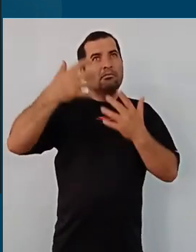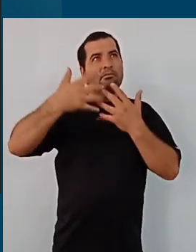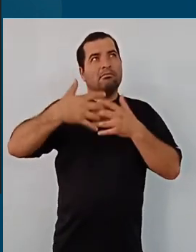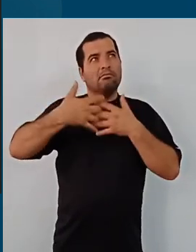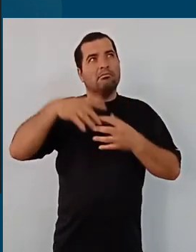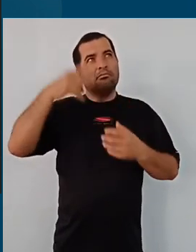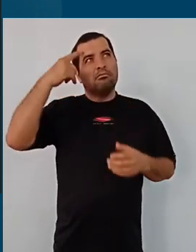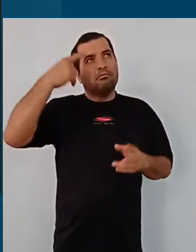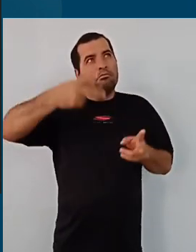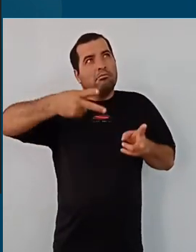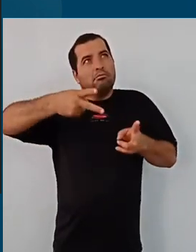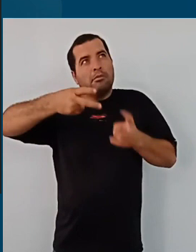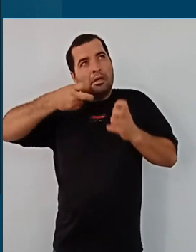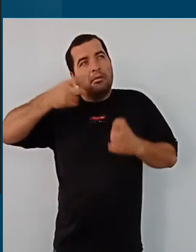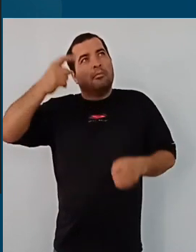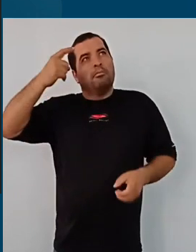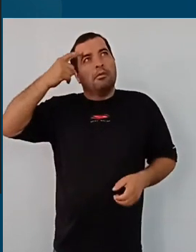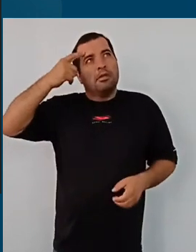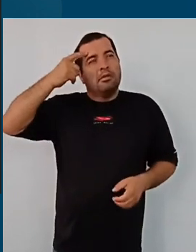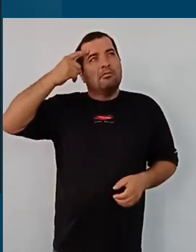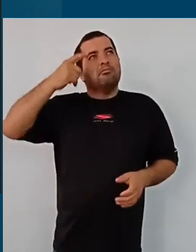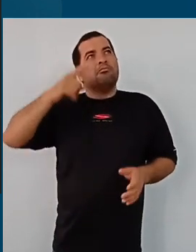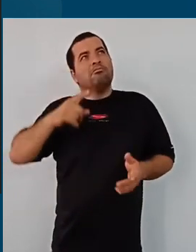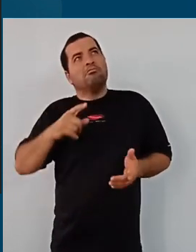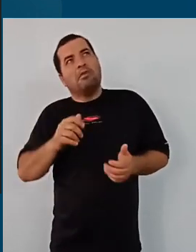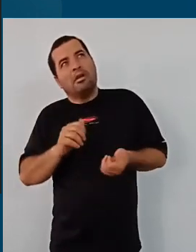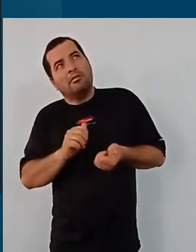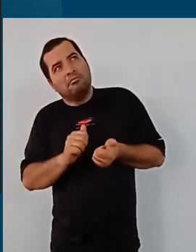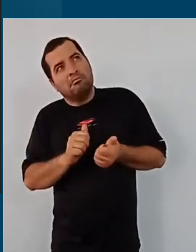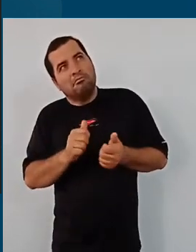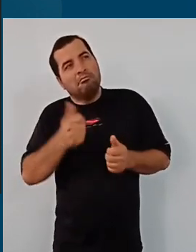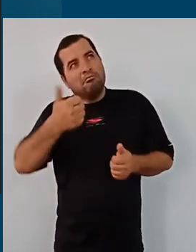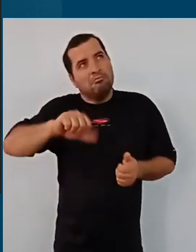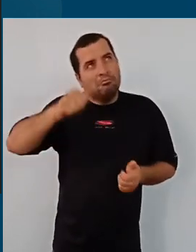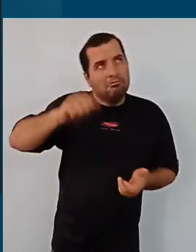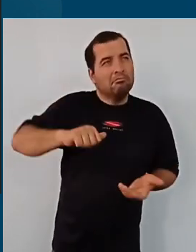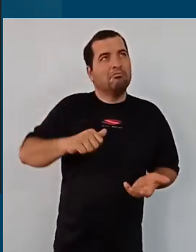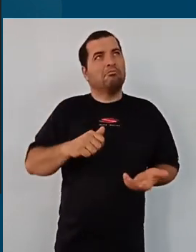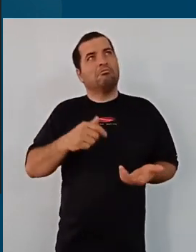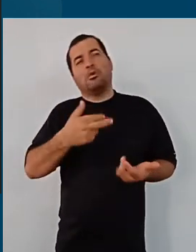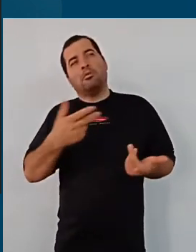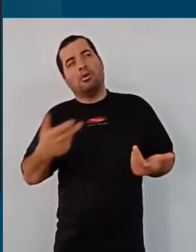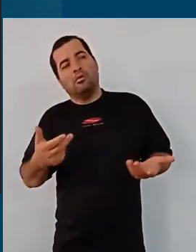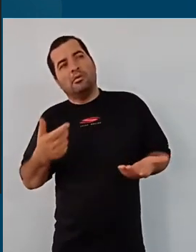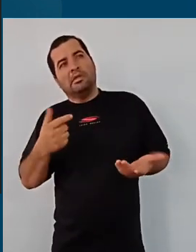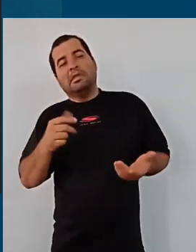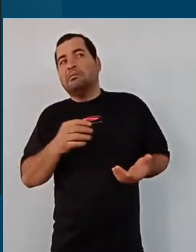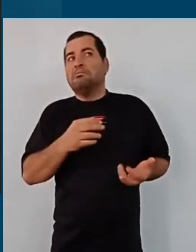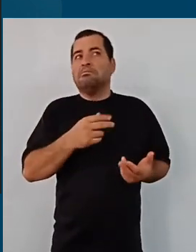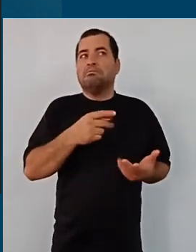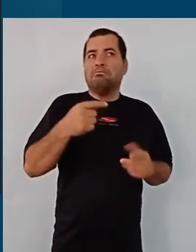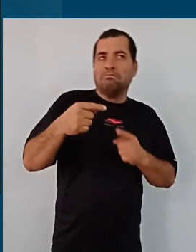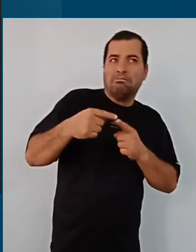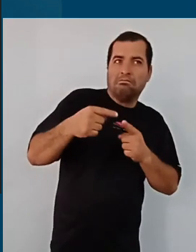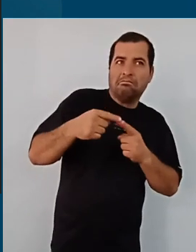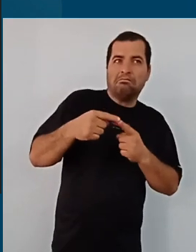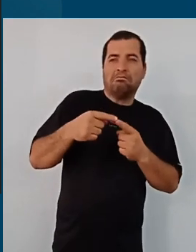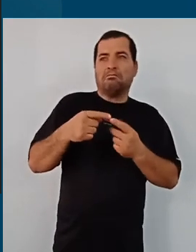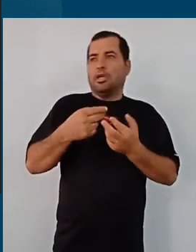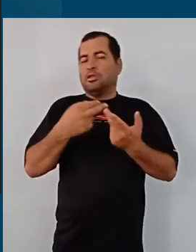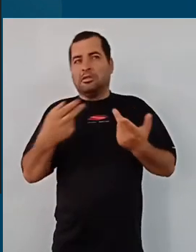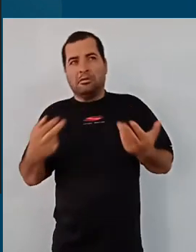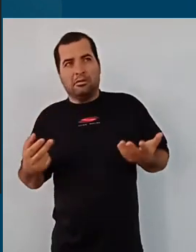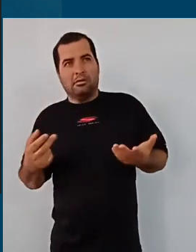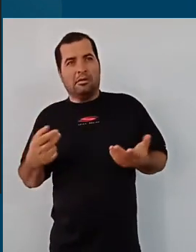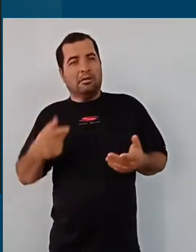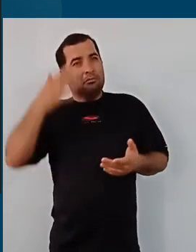por exemplo, esquemas de percepção, pensamento, avaliação e ação, fazendo inferências, transposições, conexões,